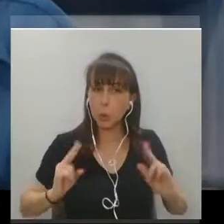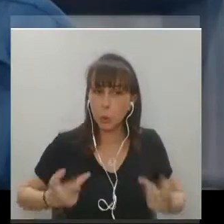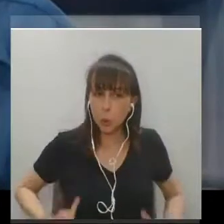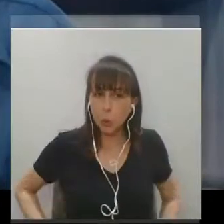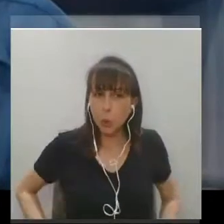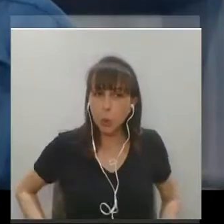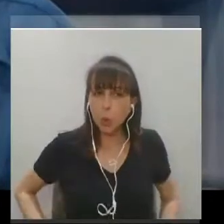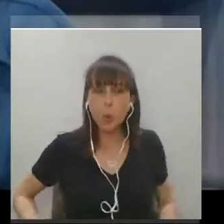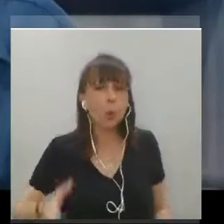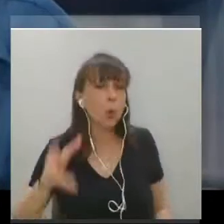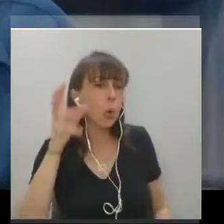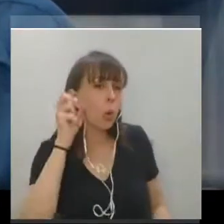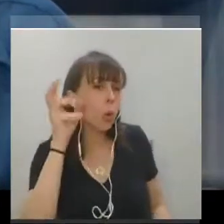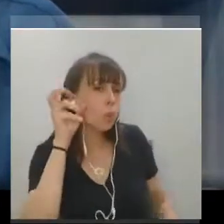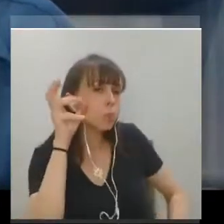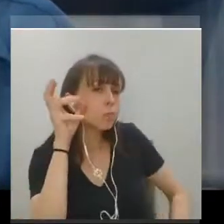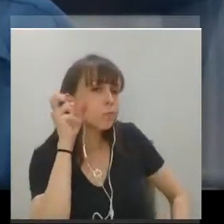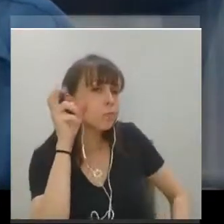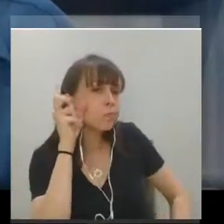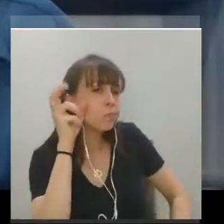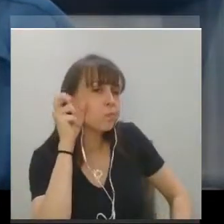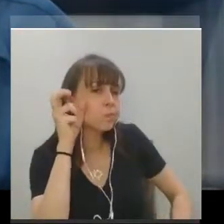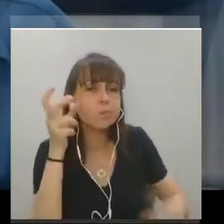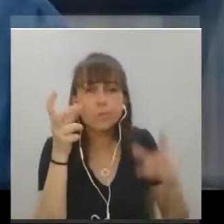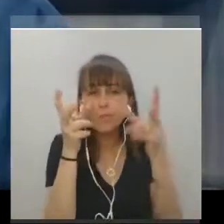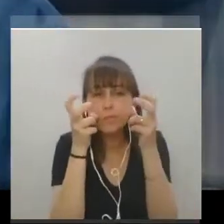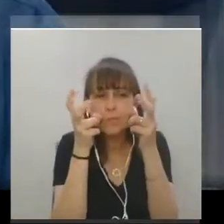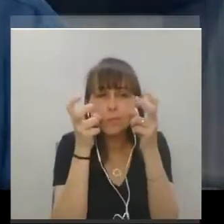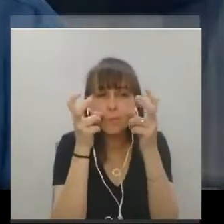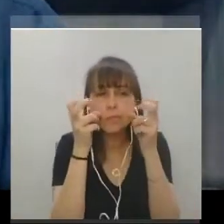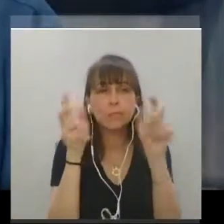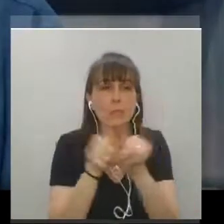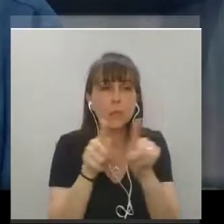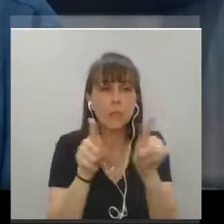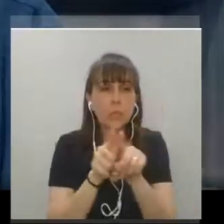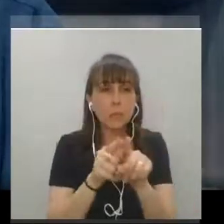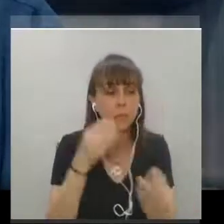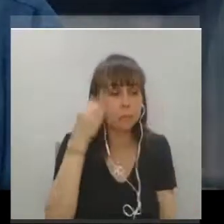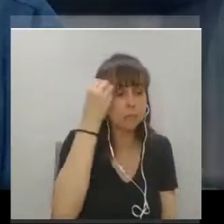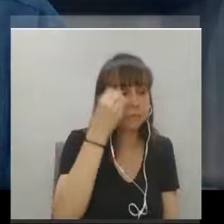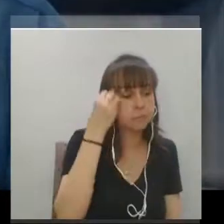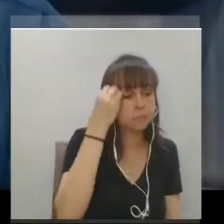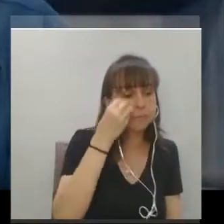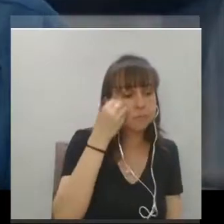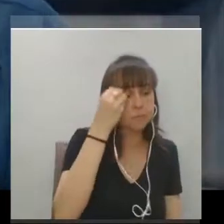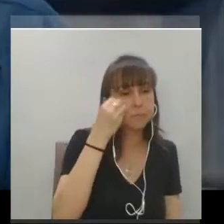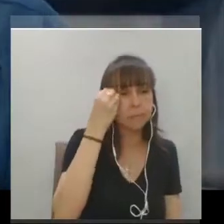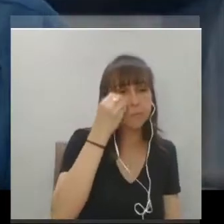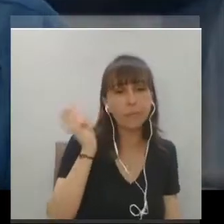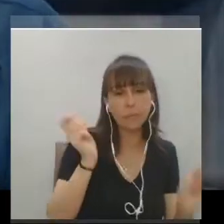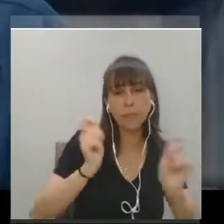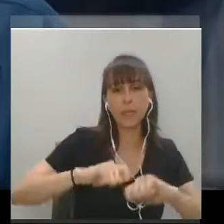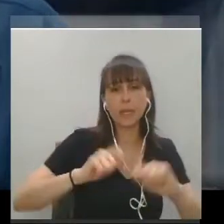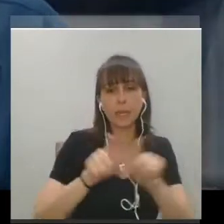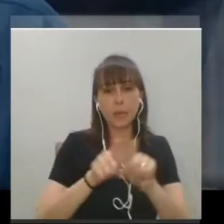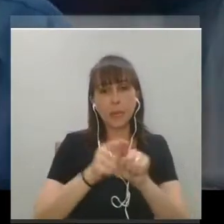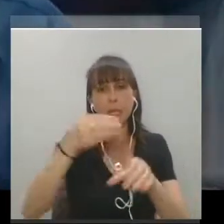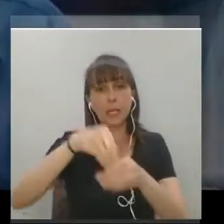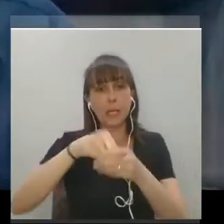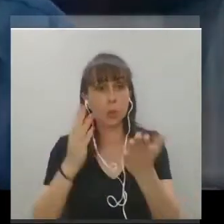escutar alguém, né, e ver alguém, e no sentido mais reflexivo, intelectualizado, no livro propriamente.